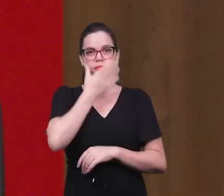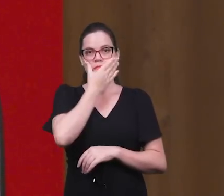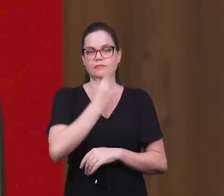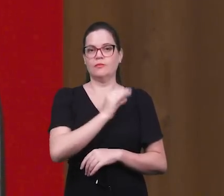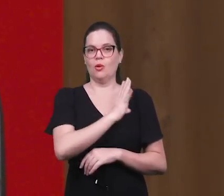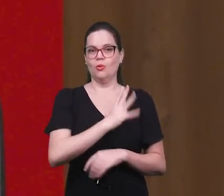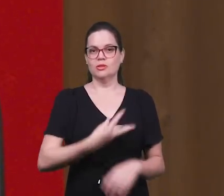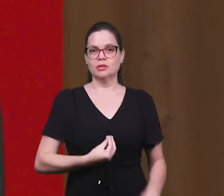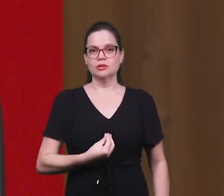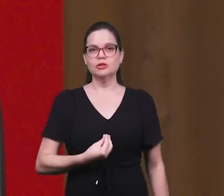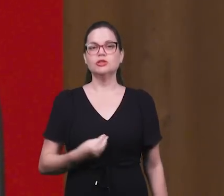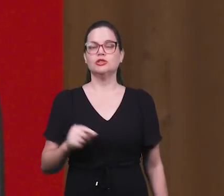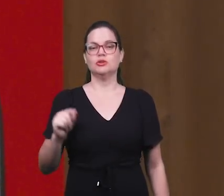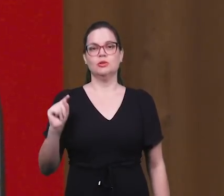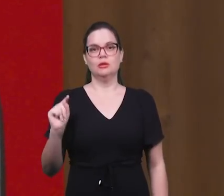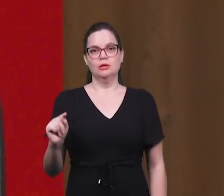ele